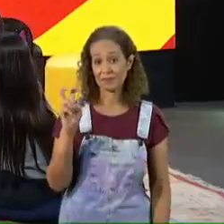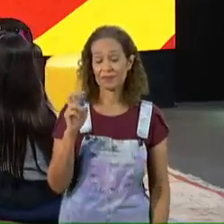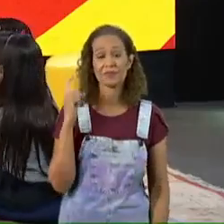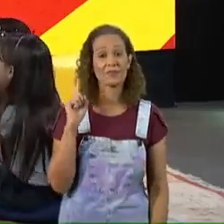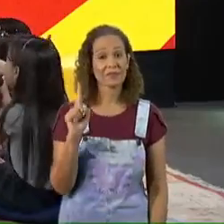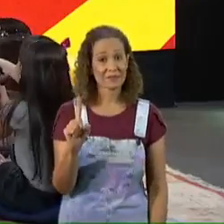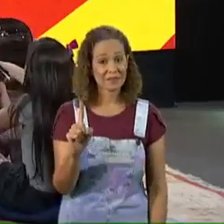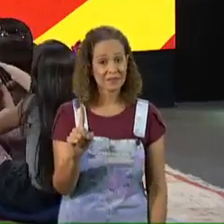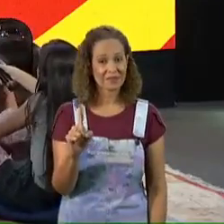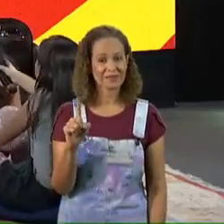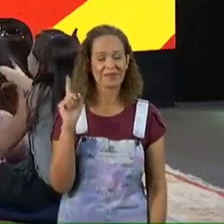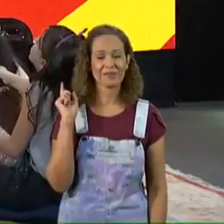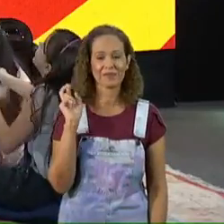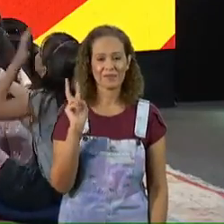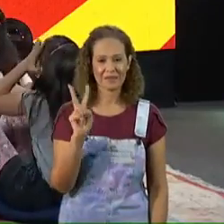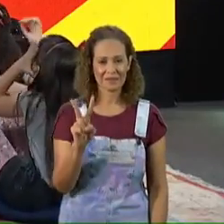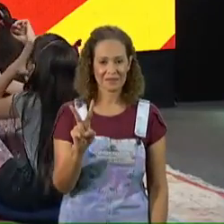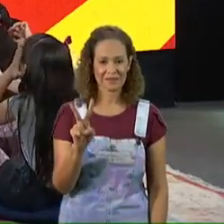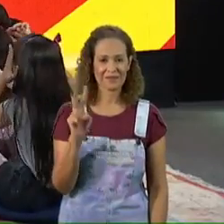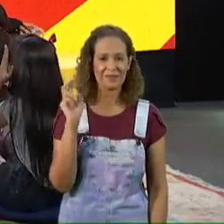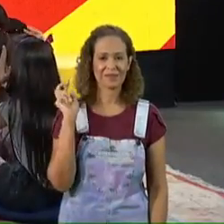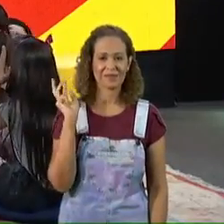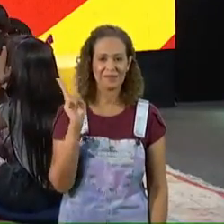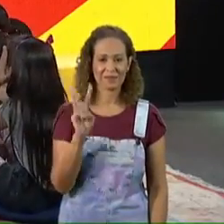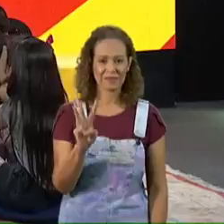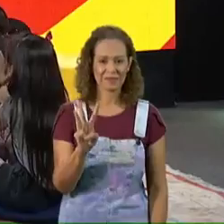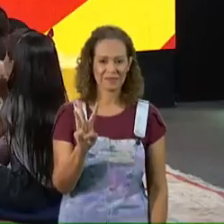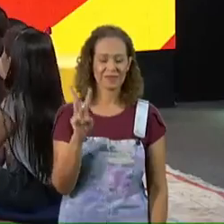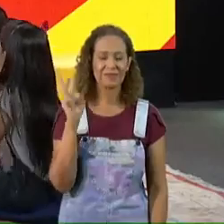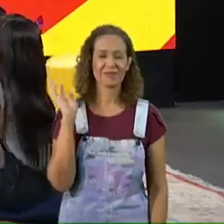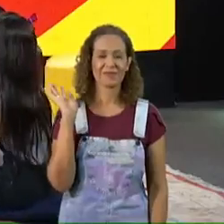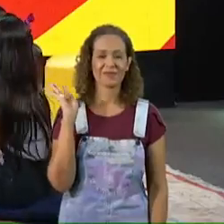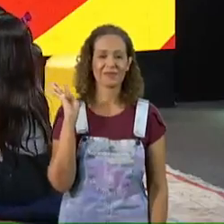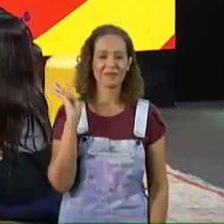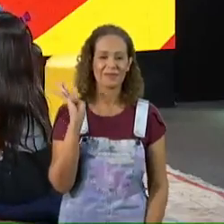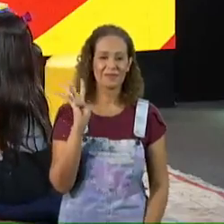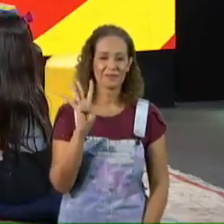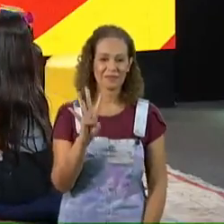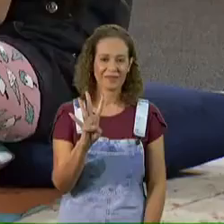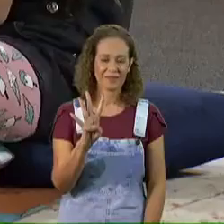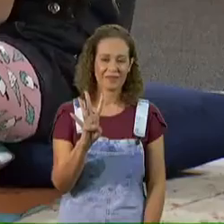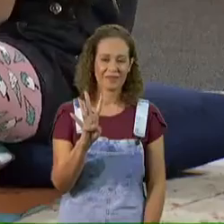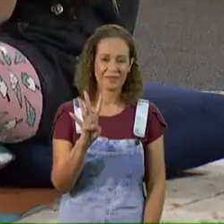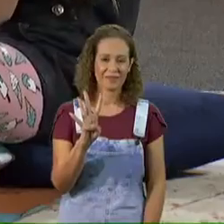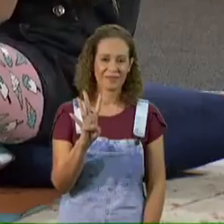não. Um, não. Dois, eu vou chutar. Três. Eu vou chutar. Então chuta.